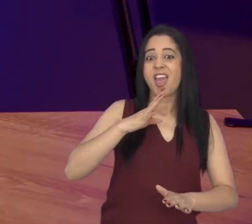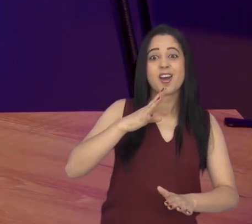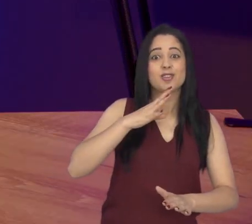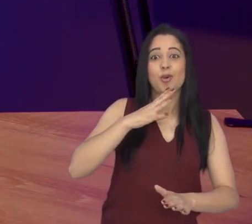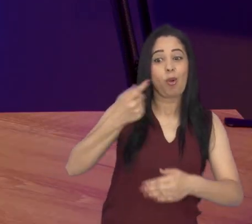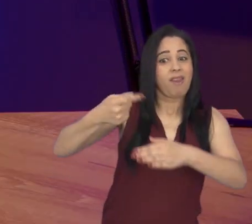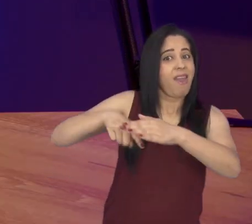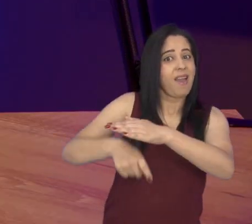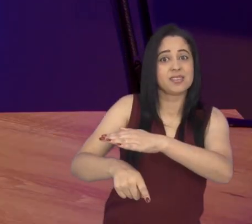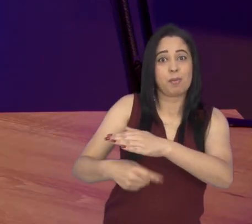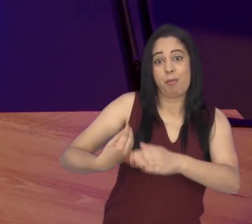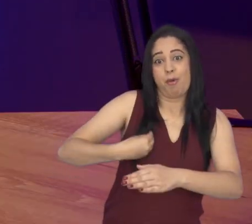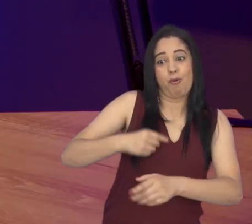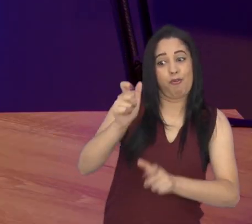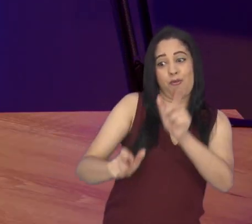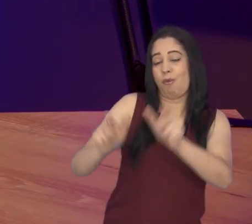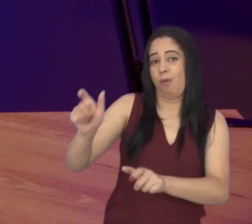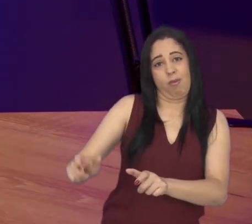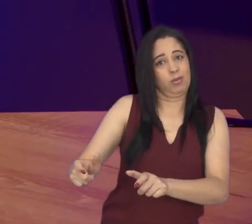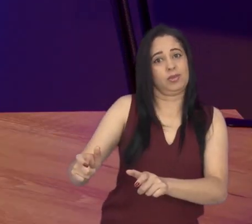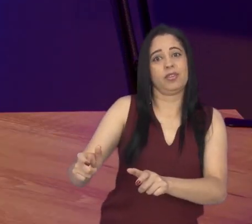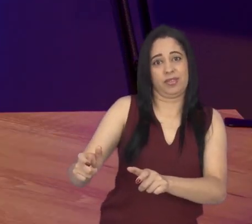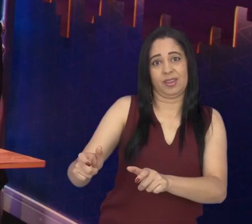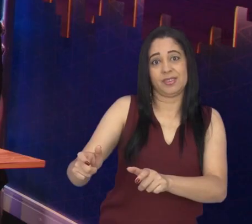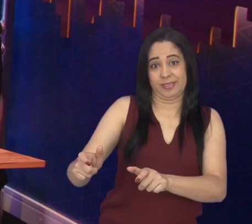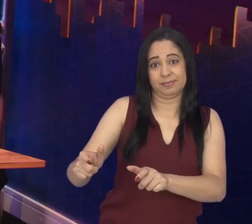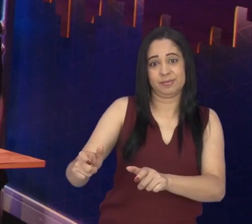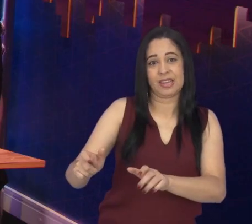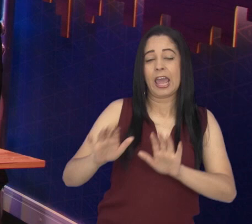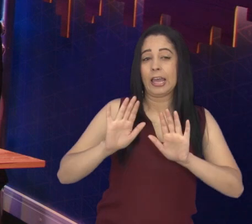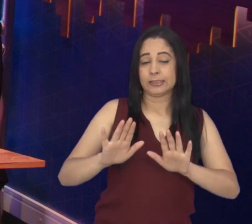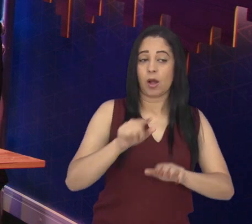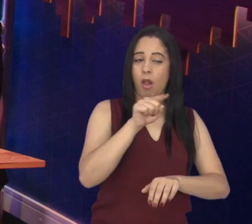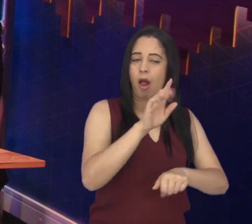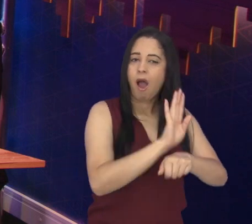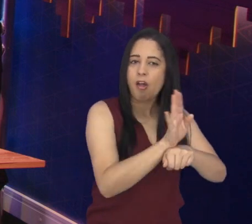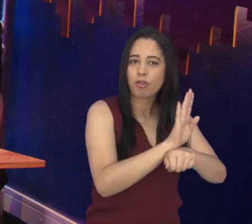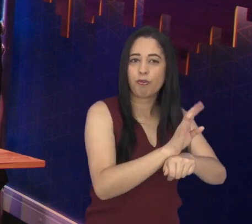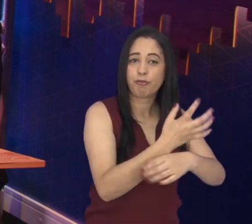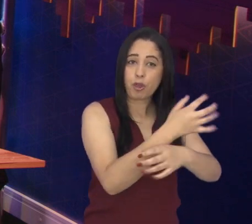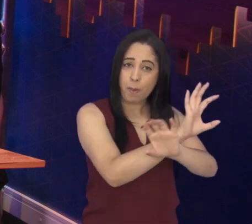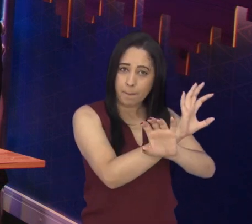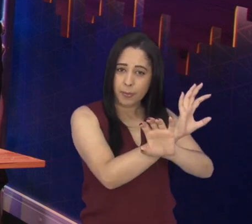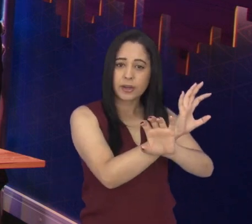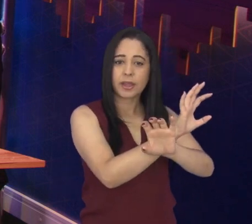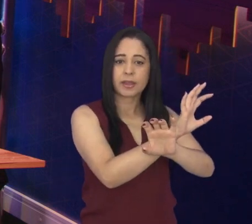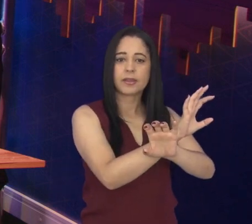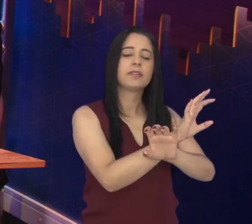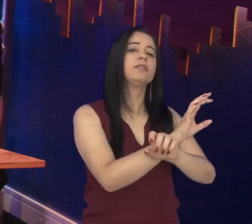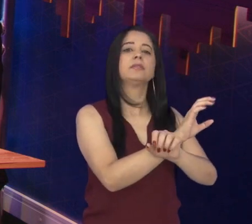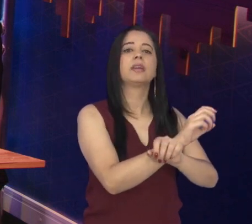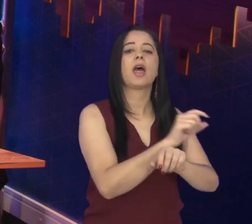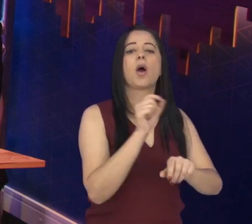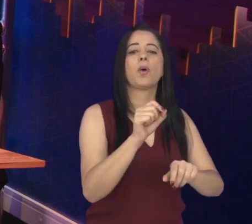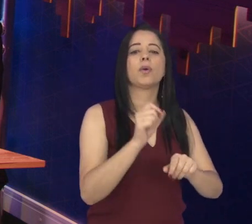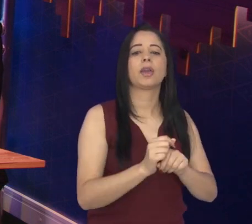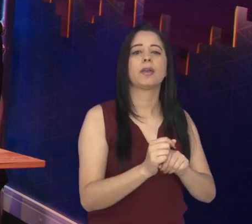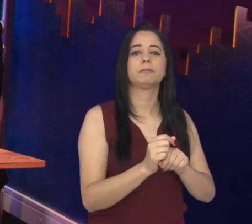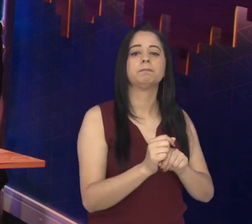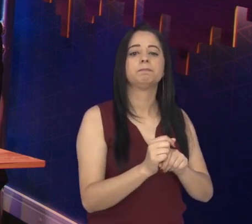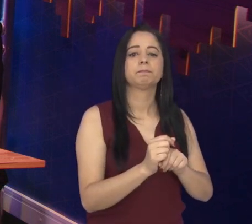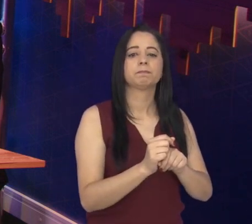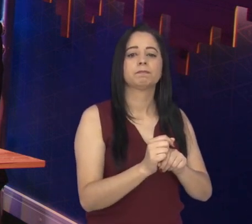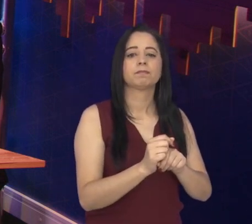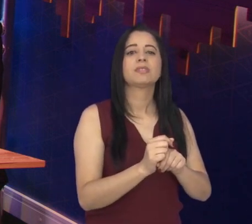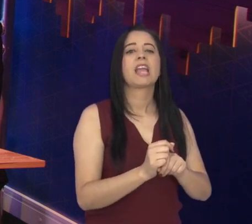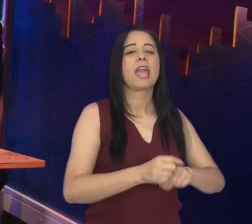das pessoas. Então algo que fica bem forte, né, com o Pantera Negra e também com a Hermione, Ministra da Magia, é